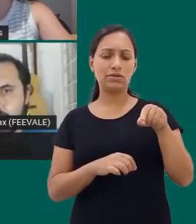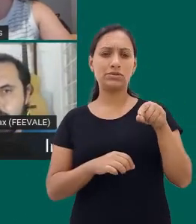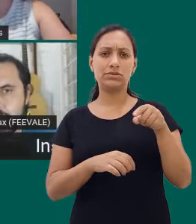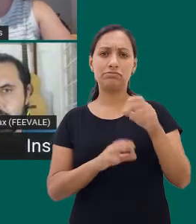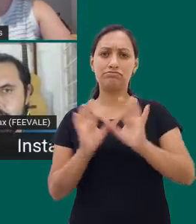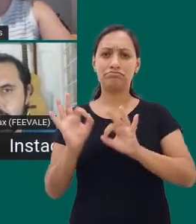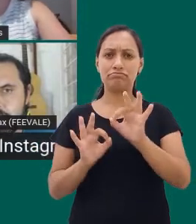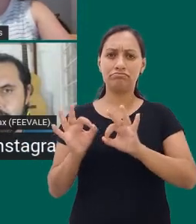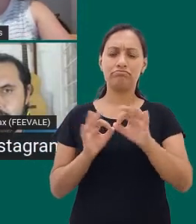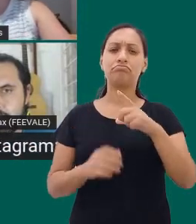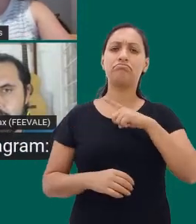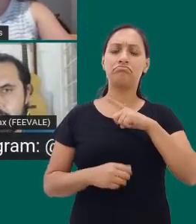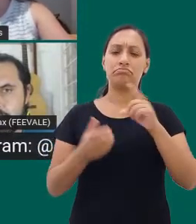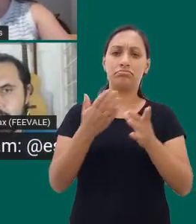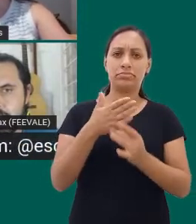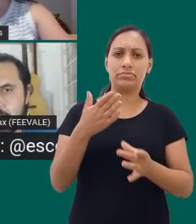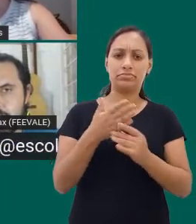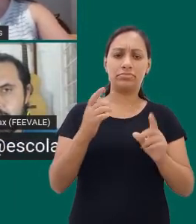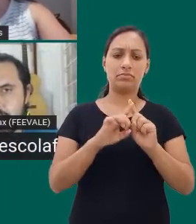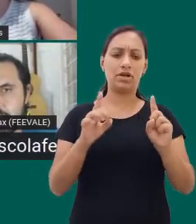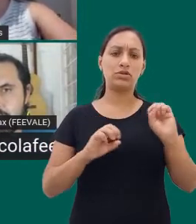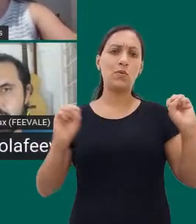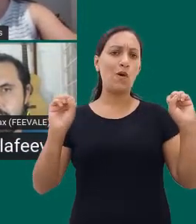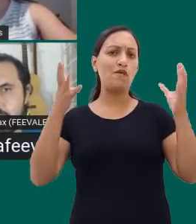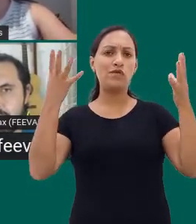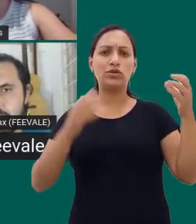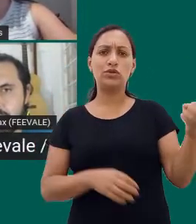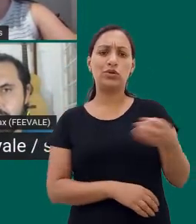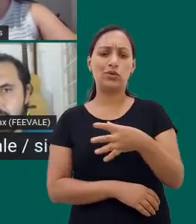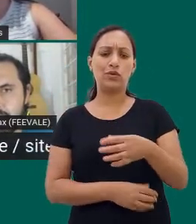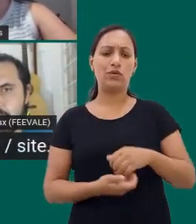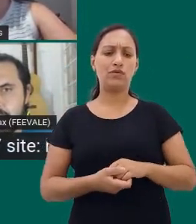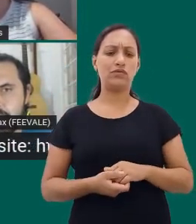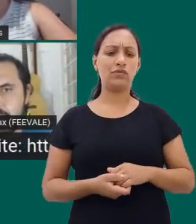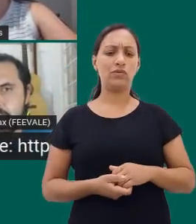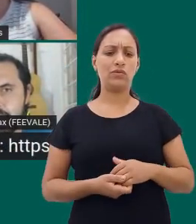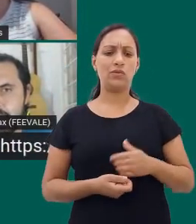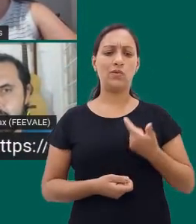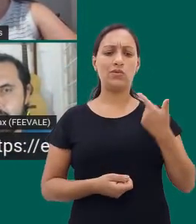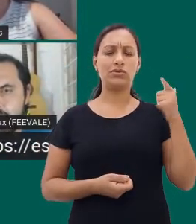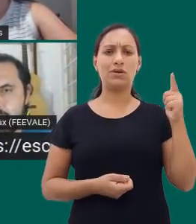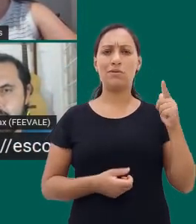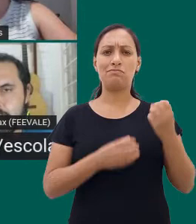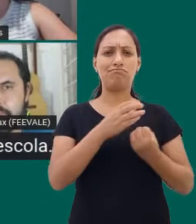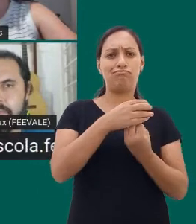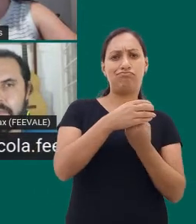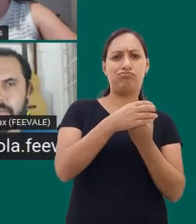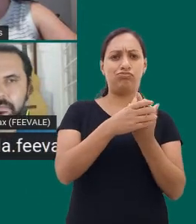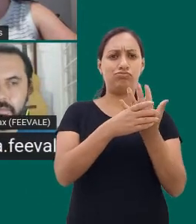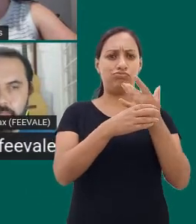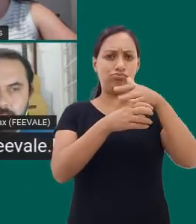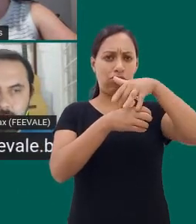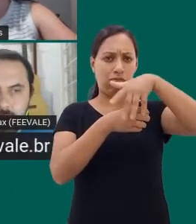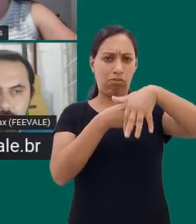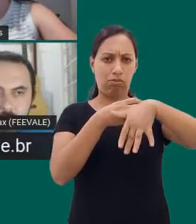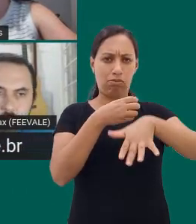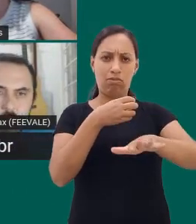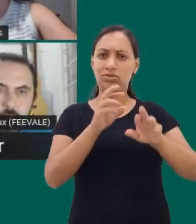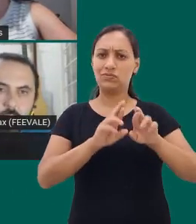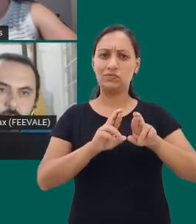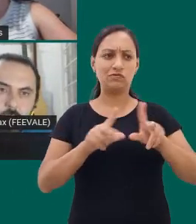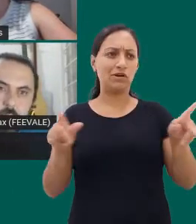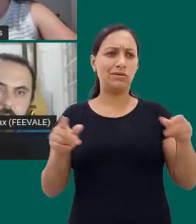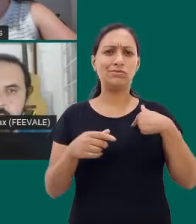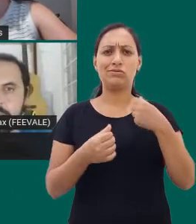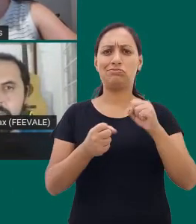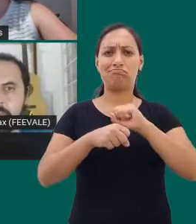as habilidades, mas surge um evento novo, sei lá, uma erupção de um vulcão diferente, sei lá, alguma catástrofe diferente, a pandemia, por